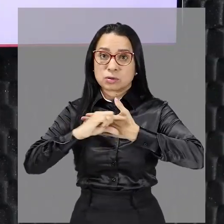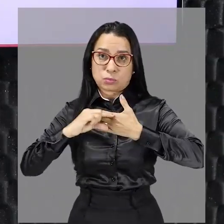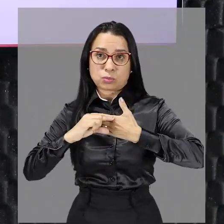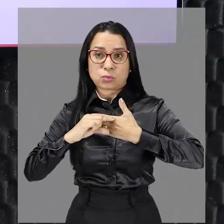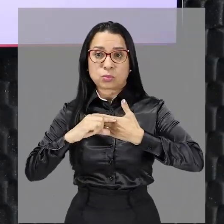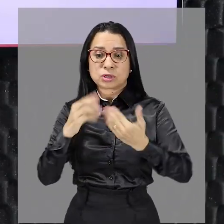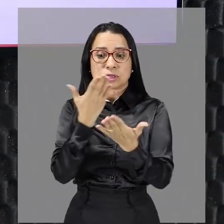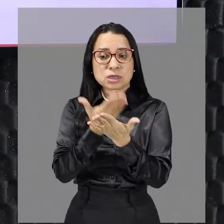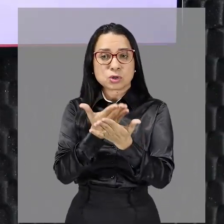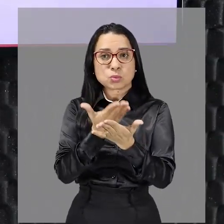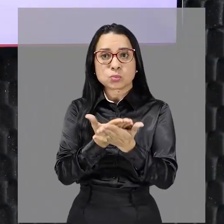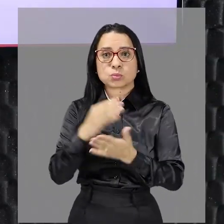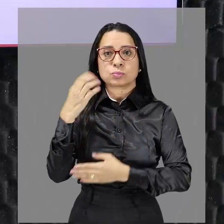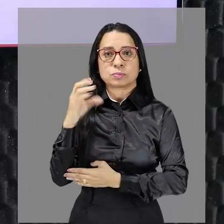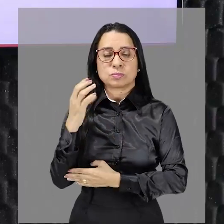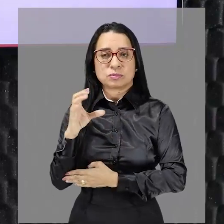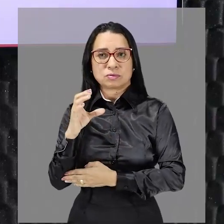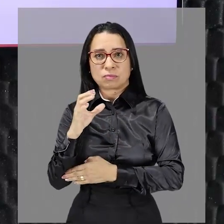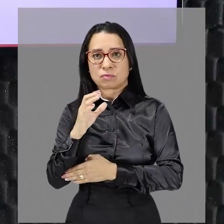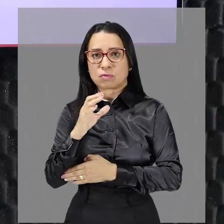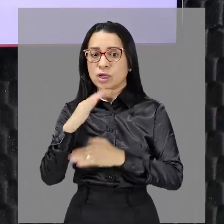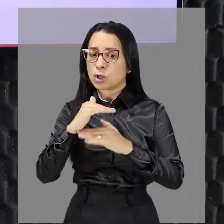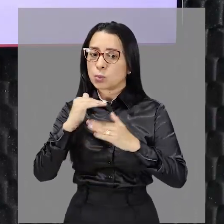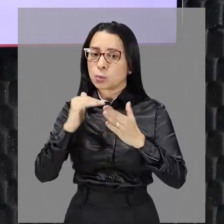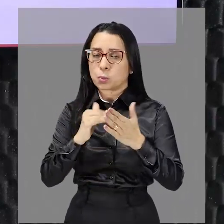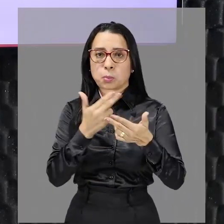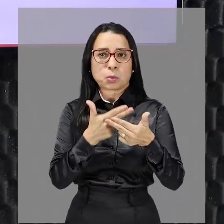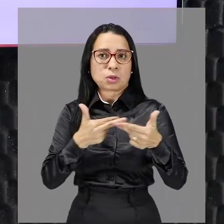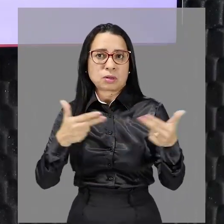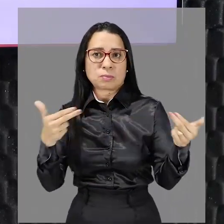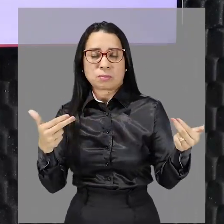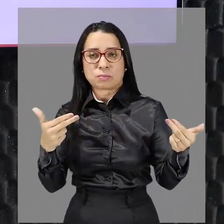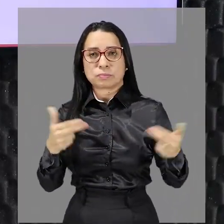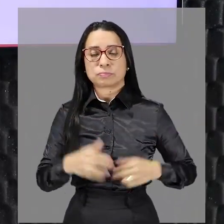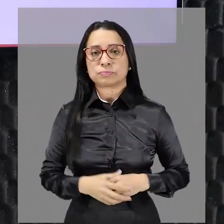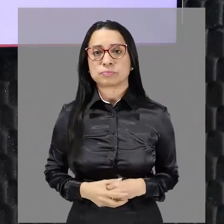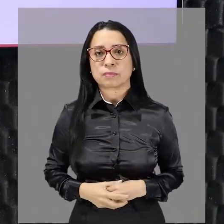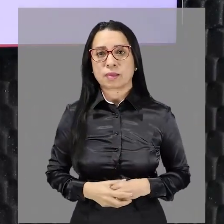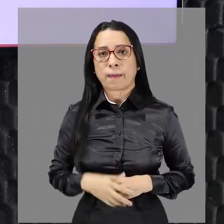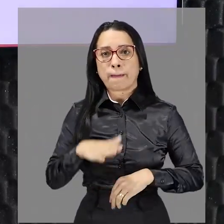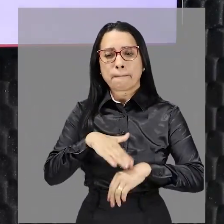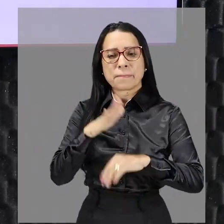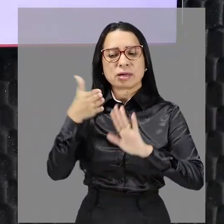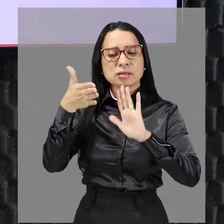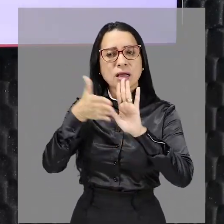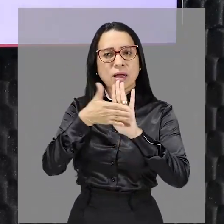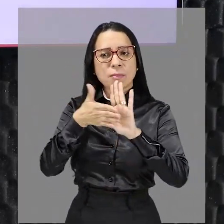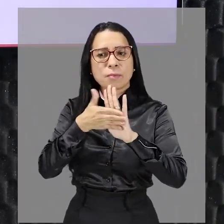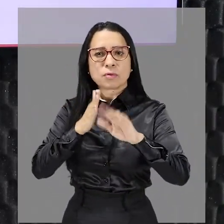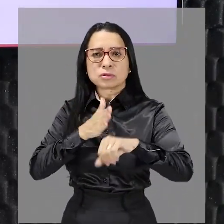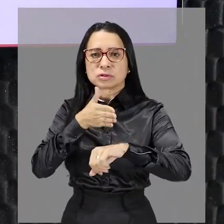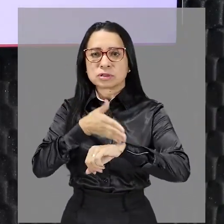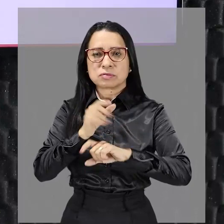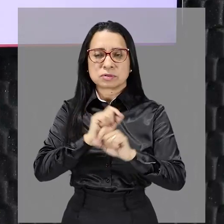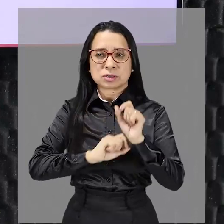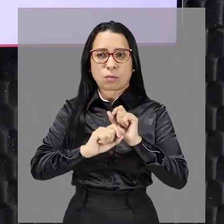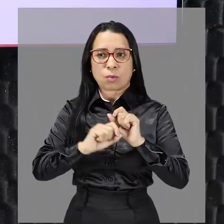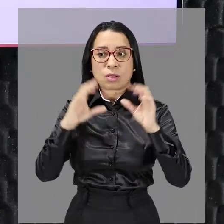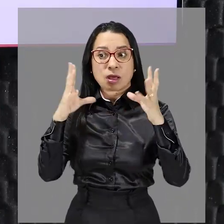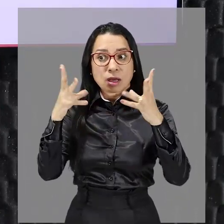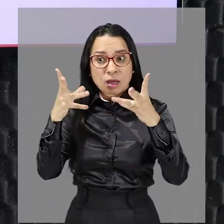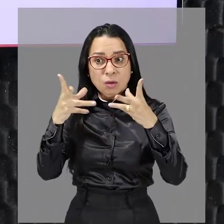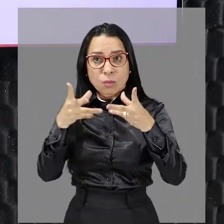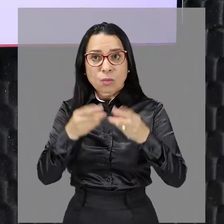em estudos científicos e em todo o seu repertório. E ainda mais a proposta de intervenção. Na conclusão,